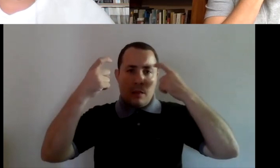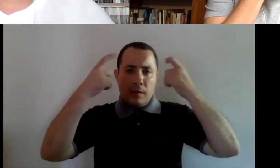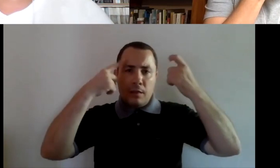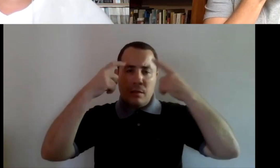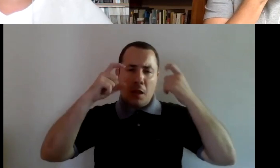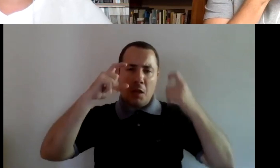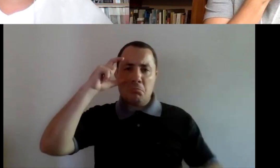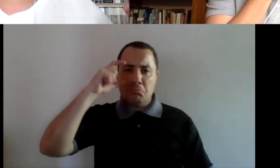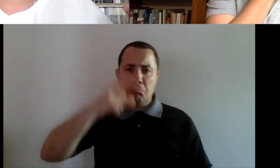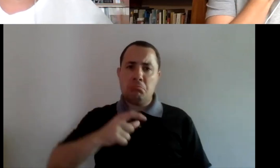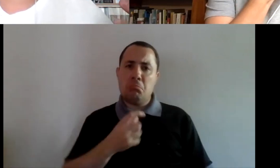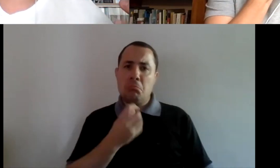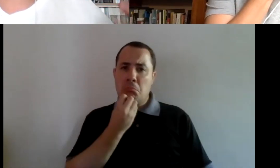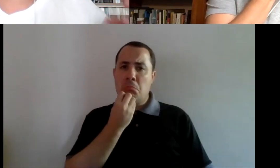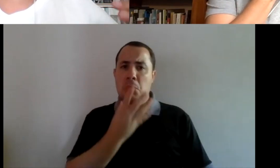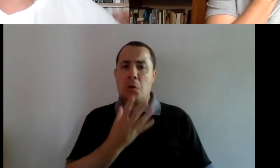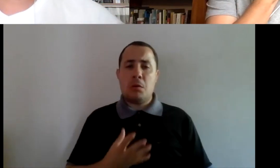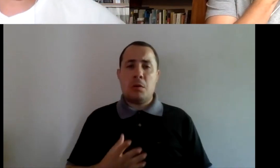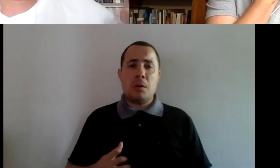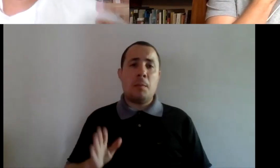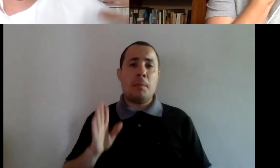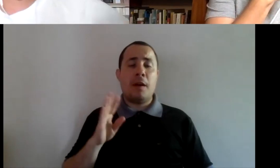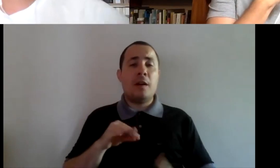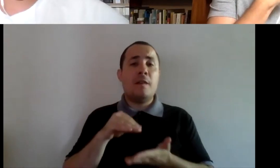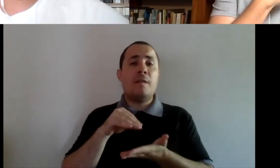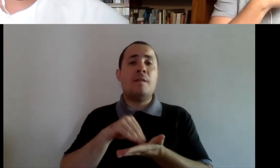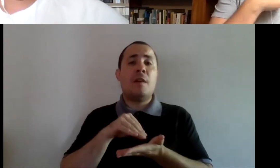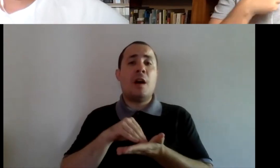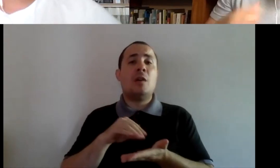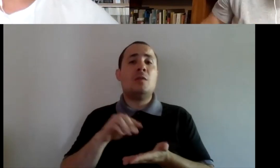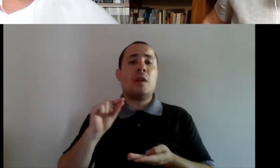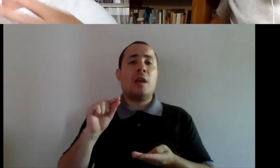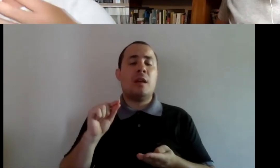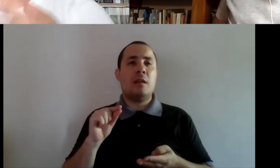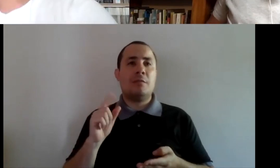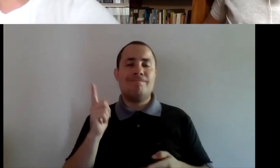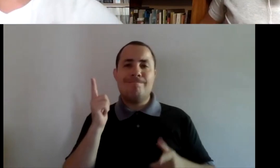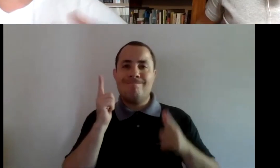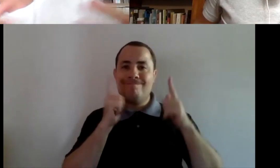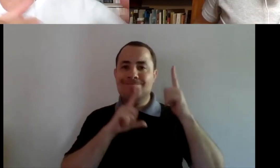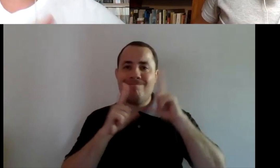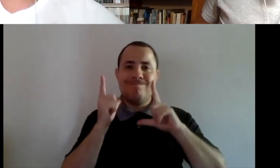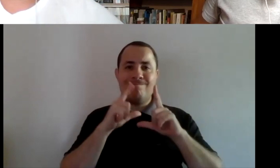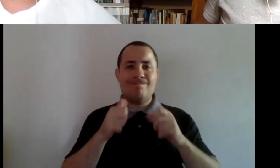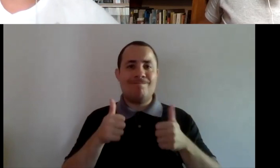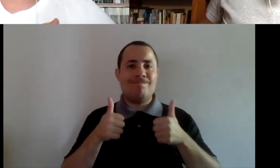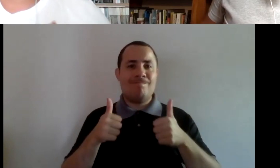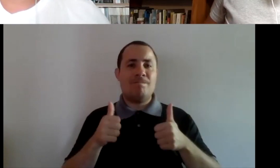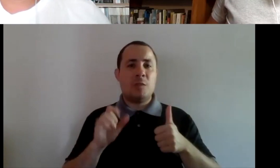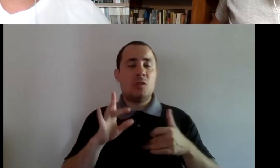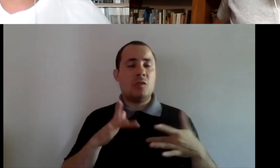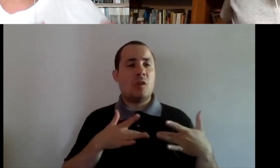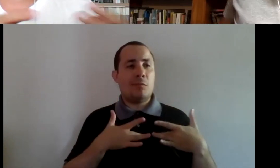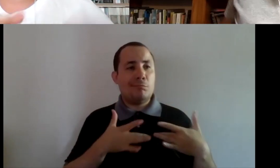sendo implementadas, mas o que falta é que elas ganhem corpo, né? Elas são feitas sempre como